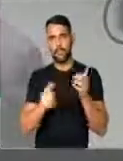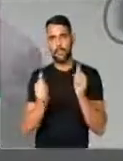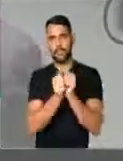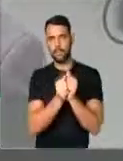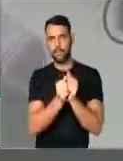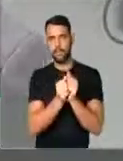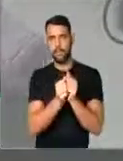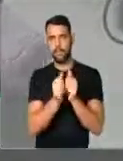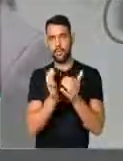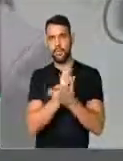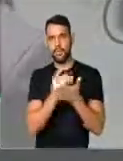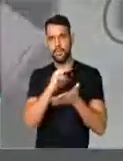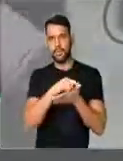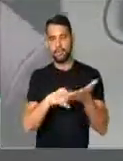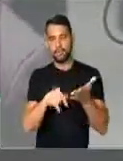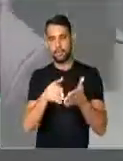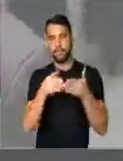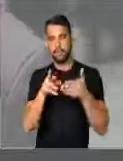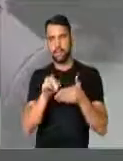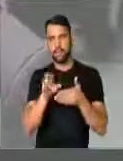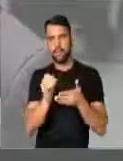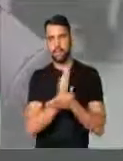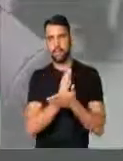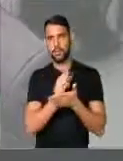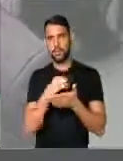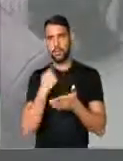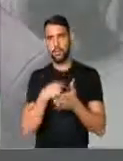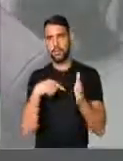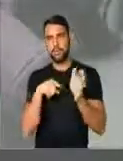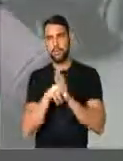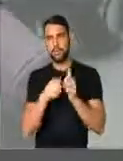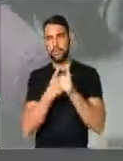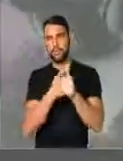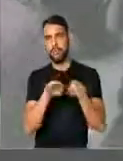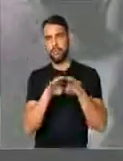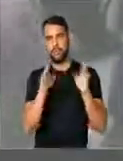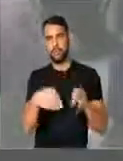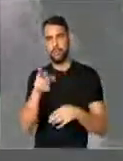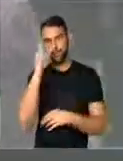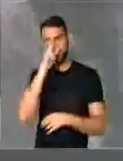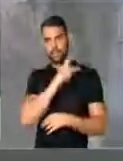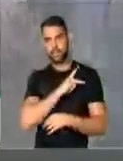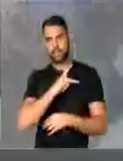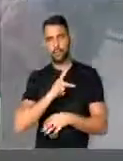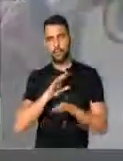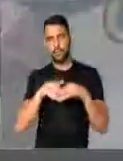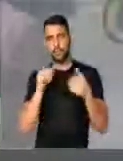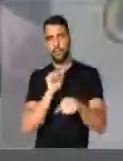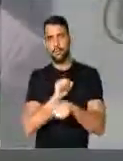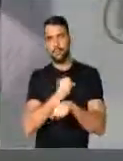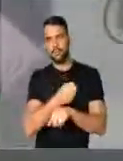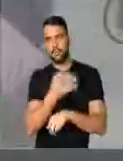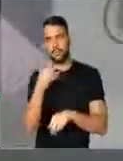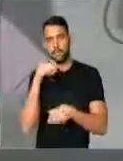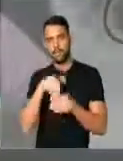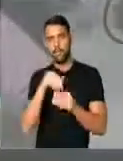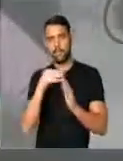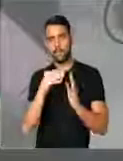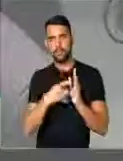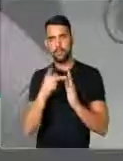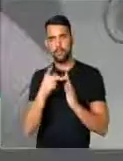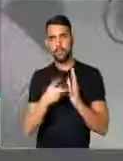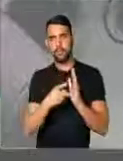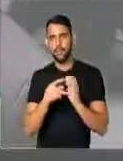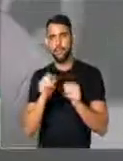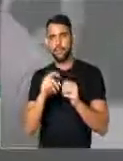ela esse recurso. É questão de ordem encaminhada à mesa. Presidente, quanto aguardo o quórum para que a gente possa votar as medidas